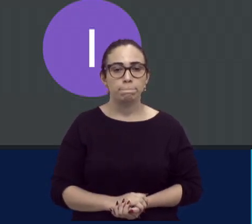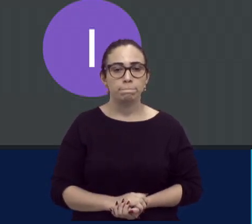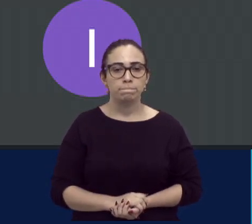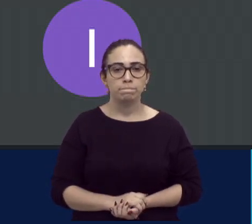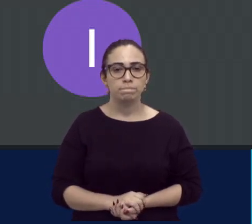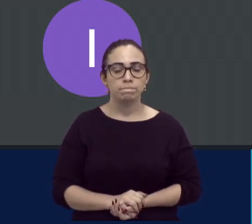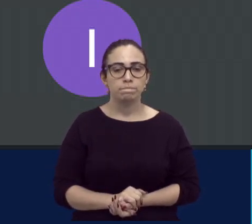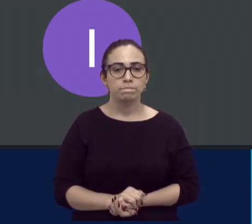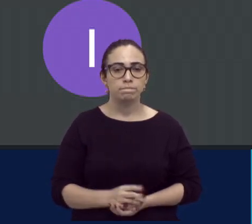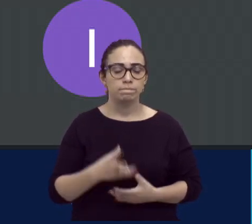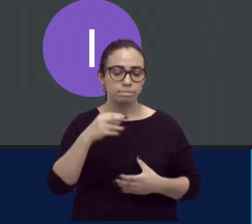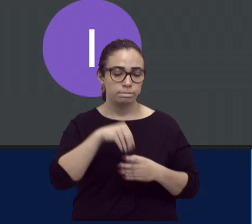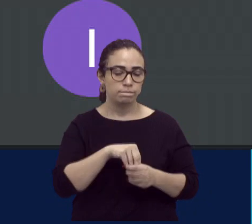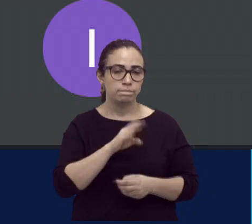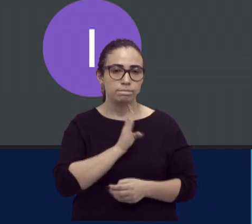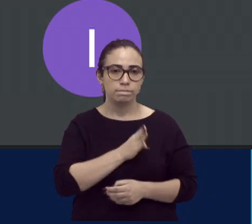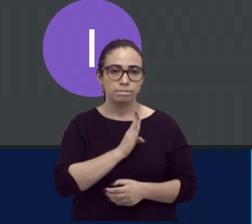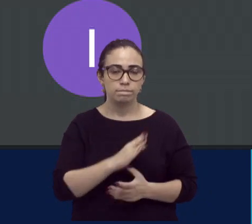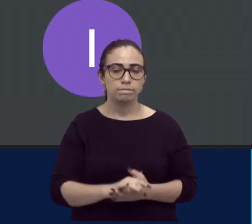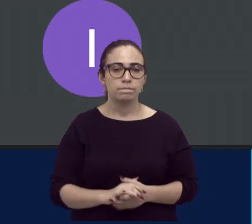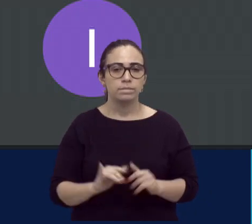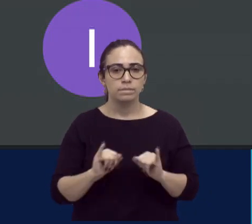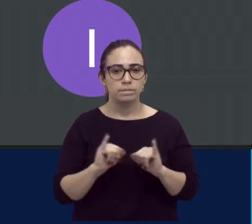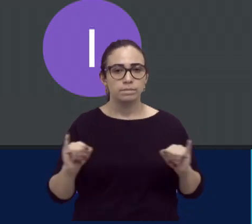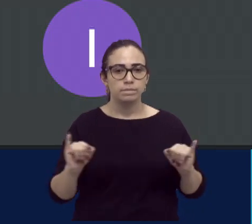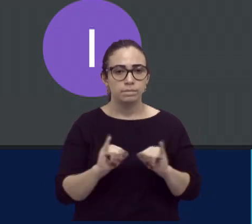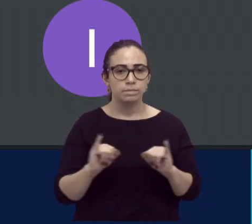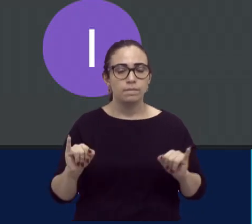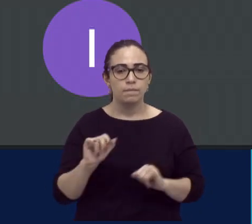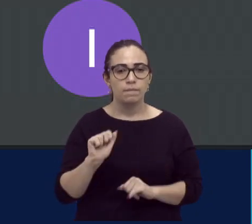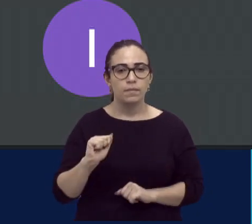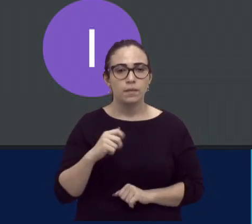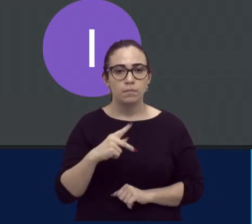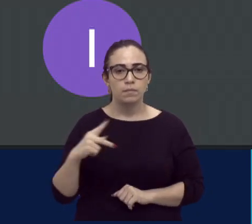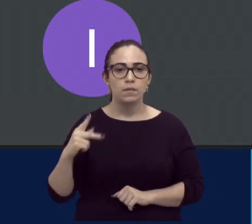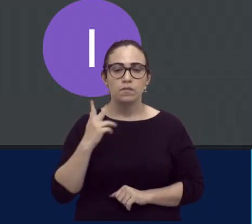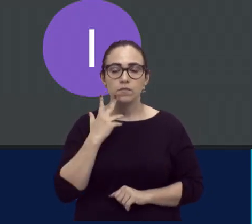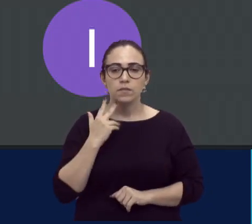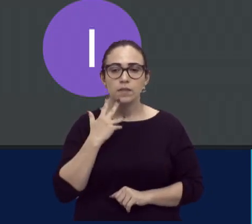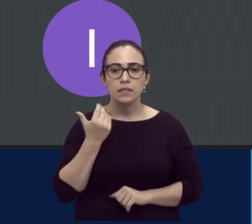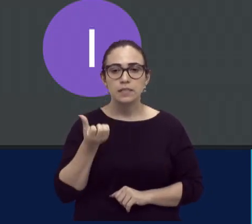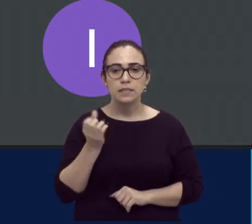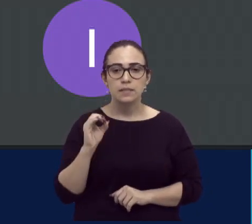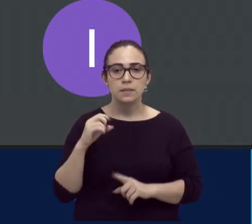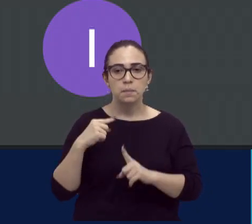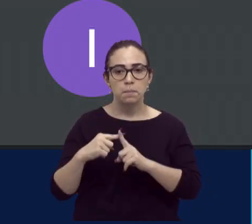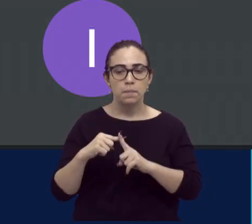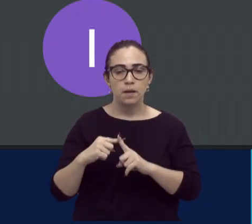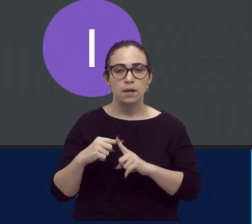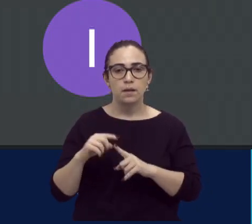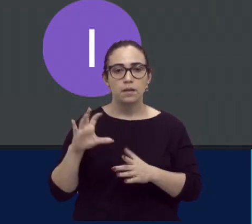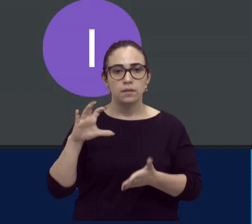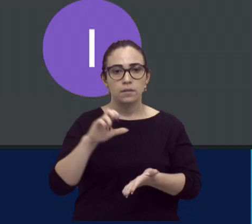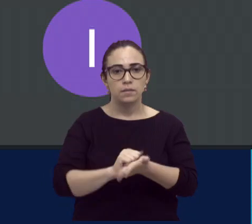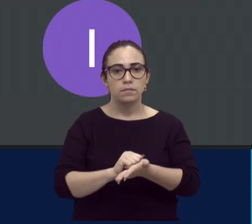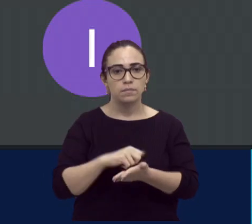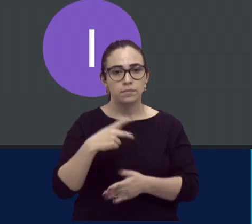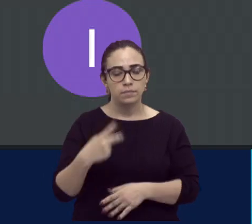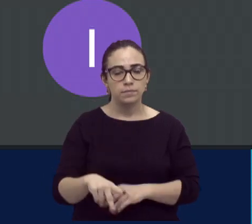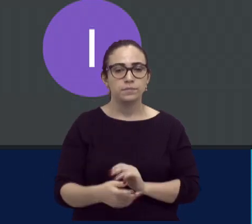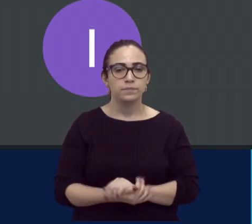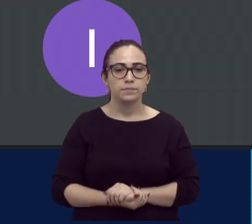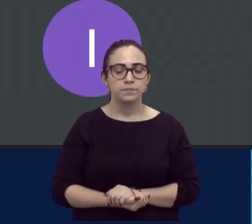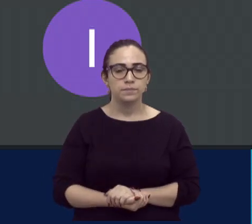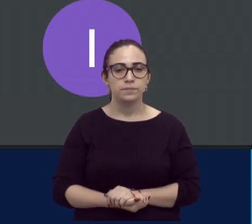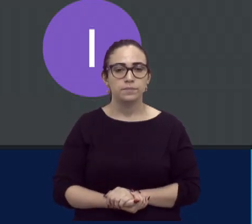Está no meu coração. E divulguem o app Fortaleza 60+, para ver se ele é implantado na nossa cidade.